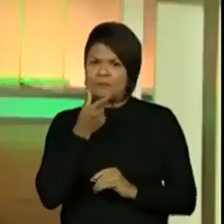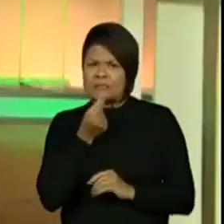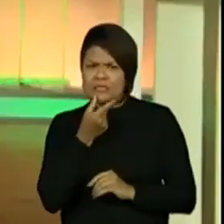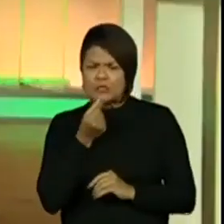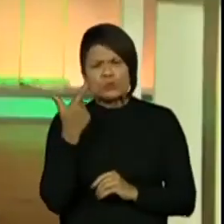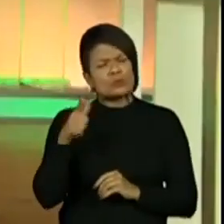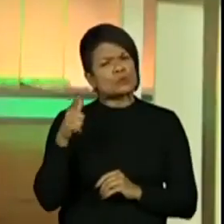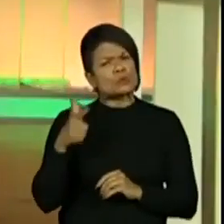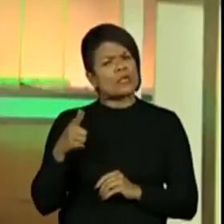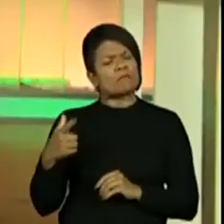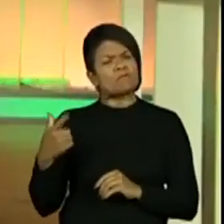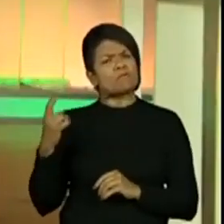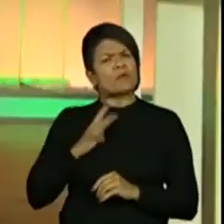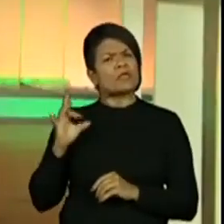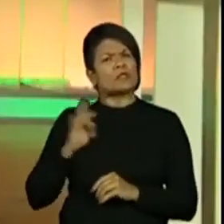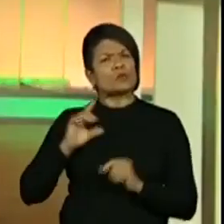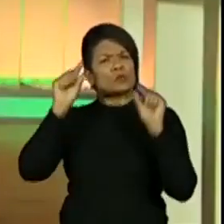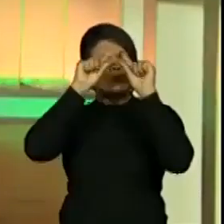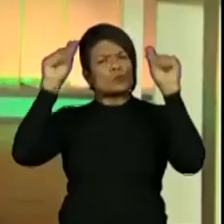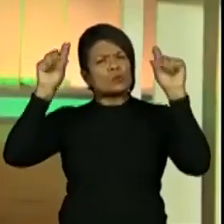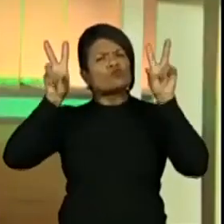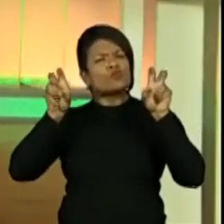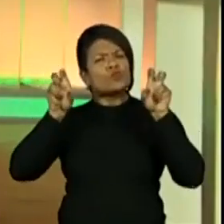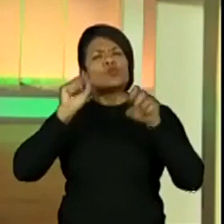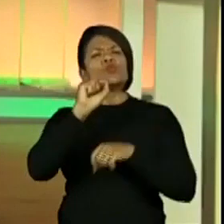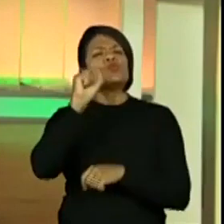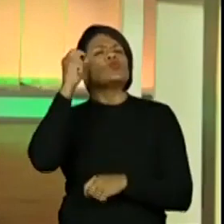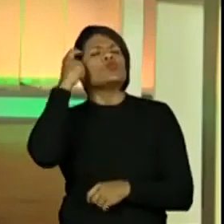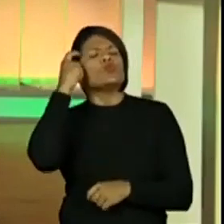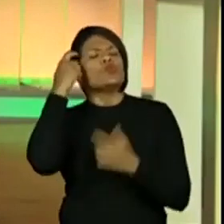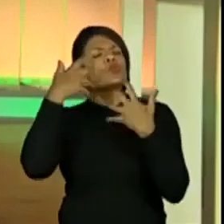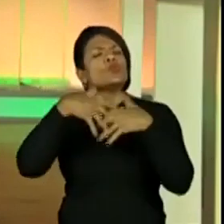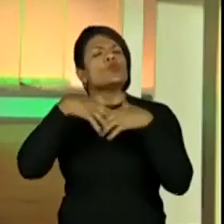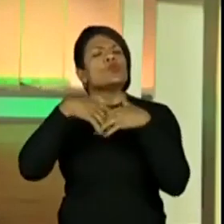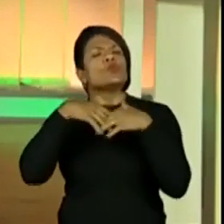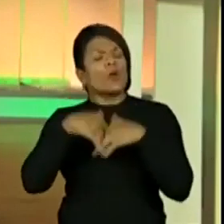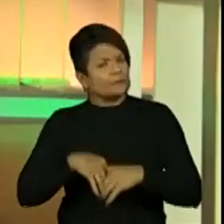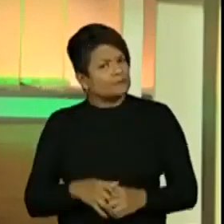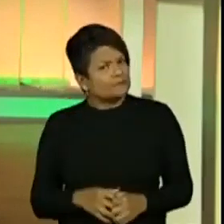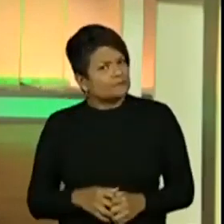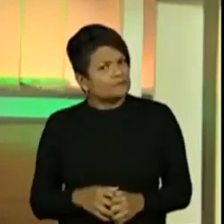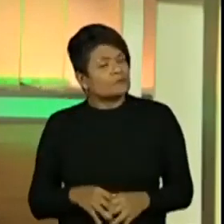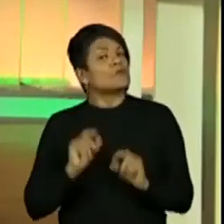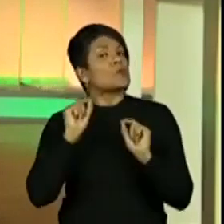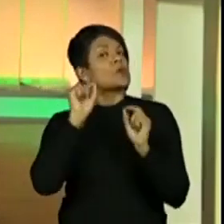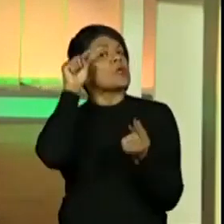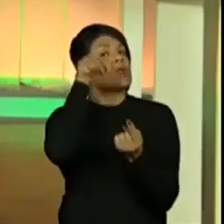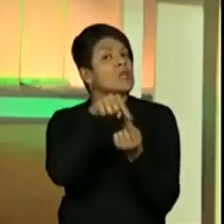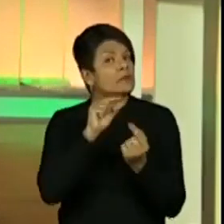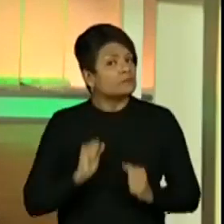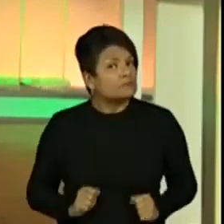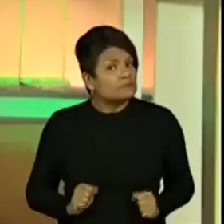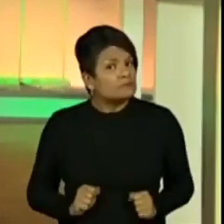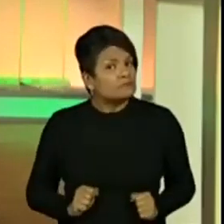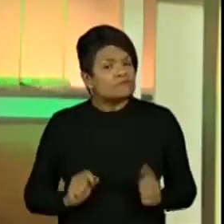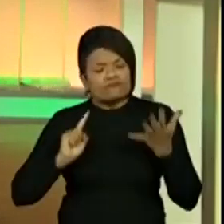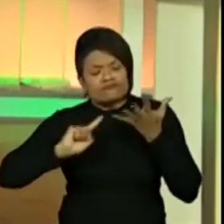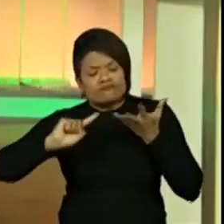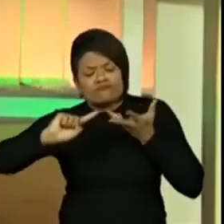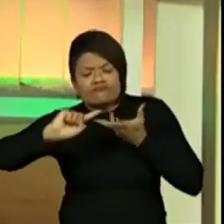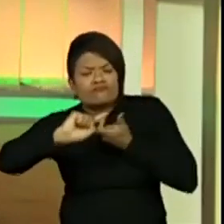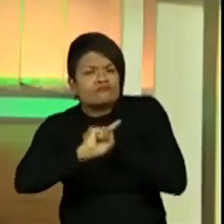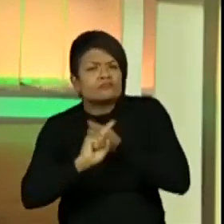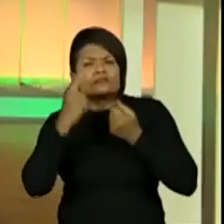Esse título, Joãozinho Sem Medo, o que vai lembrar para a gente? O que vai me remeter? Que ideias eu tenho em relação ao